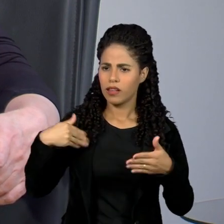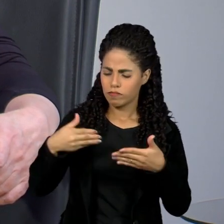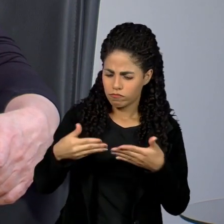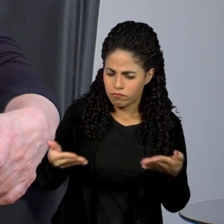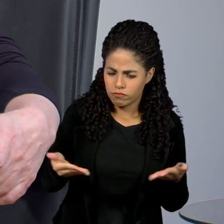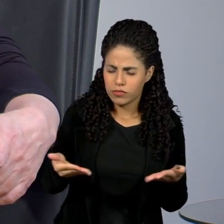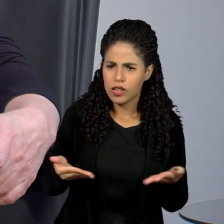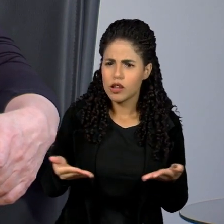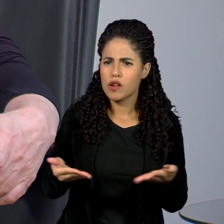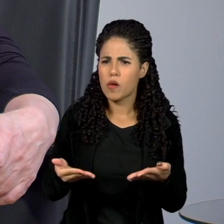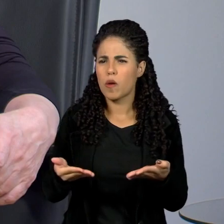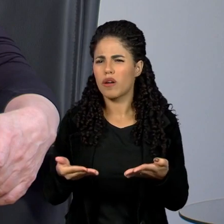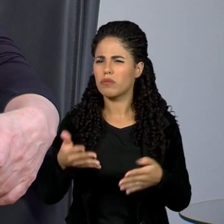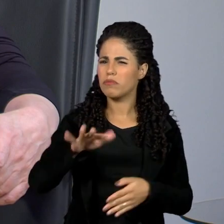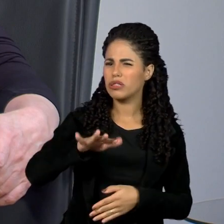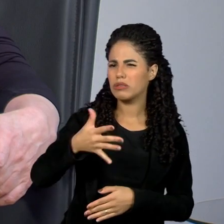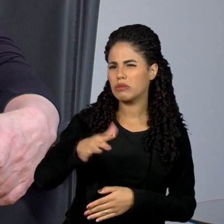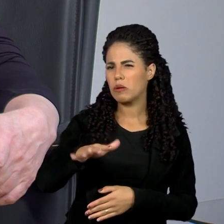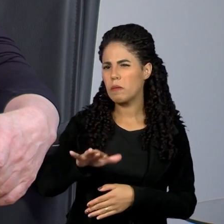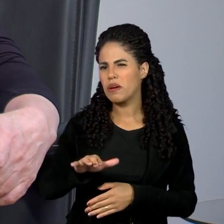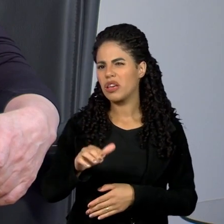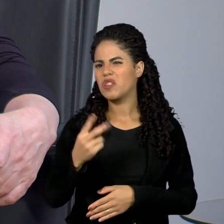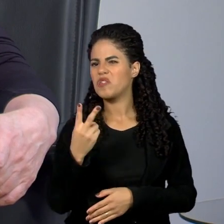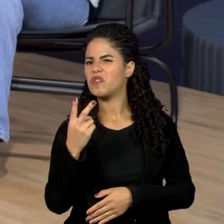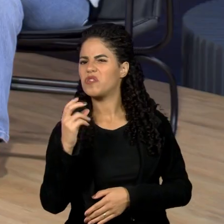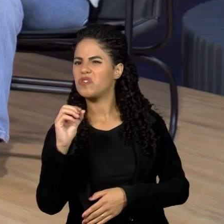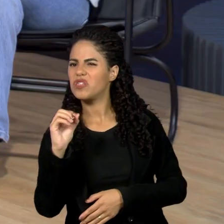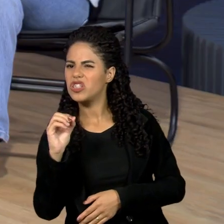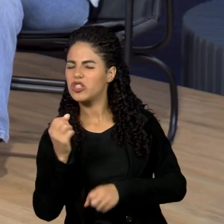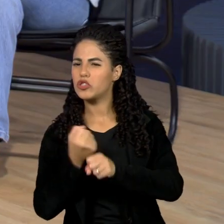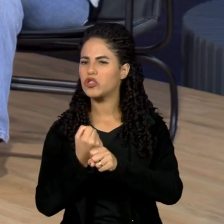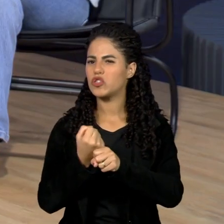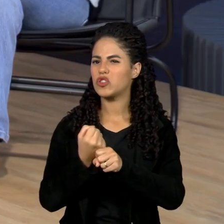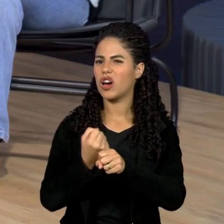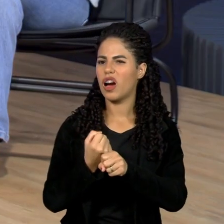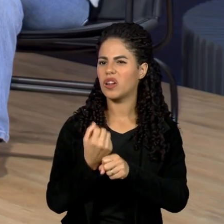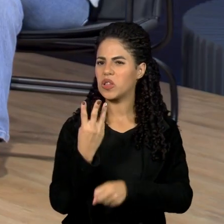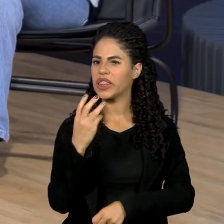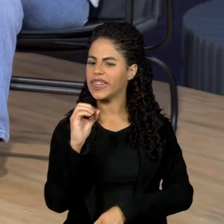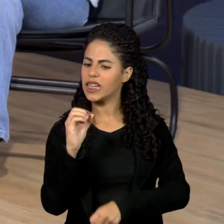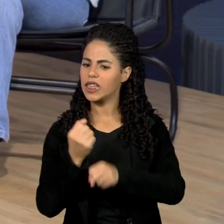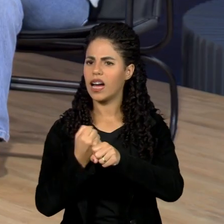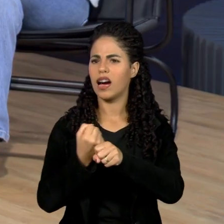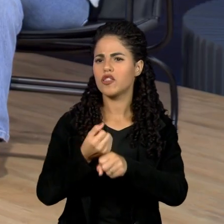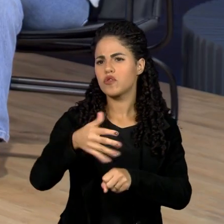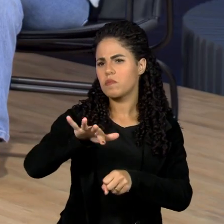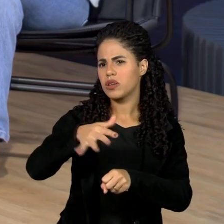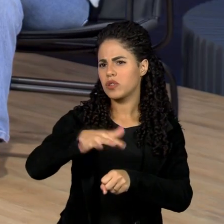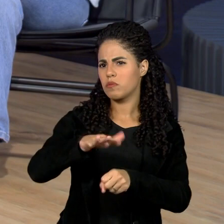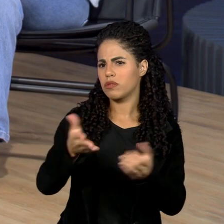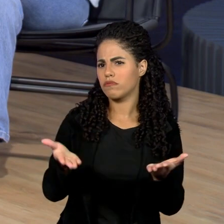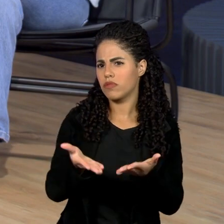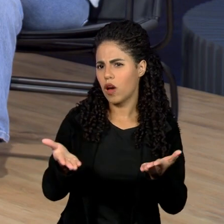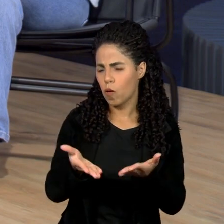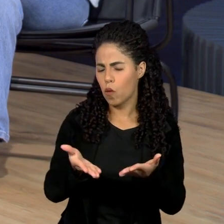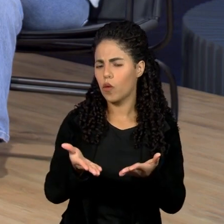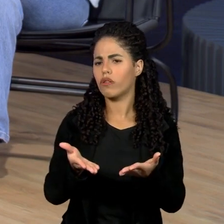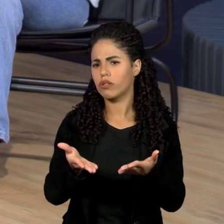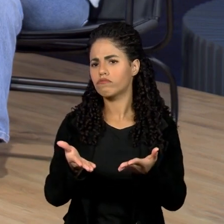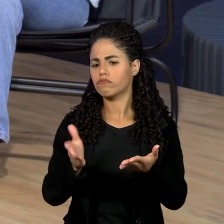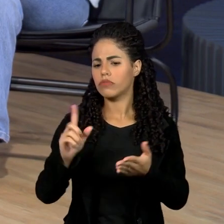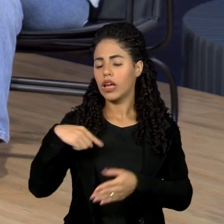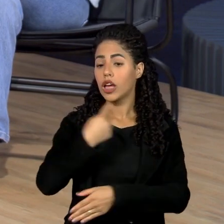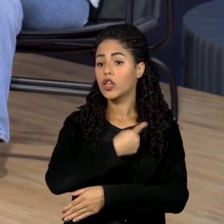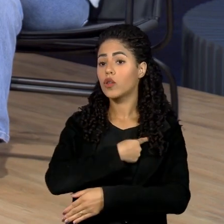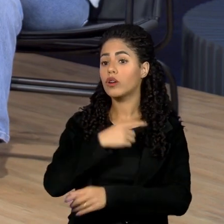recentemente, vamos dizer, de 2 décadas, um pouco mais de 2, quase 3 décadas para cá, isso que a gente